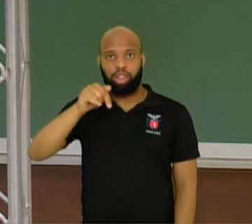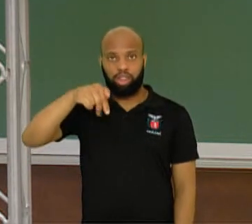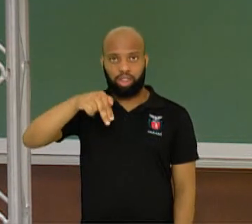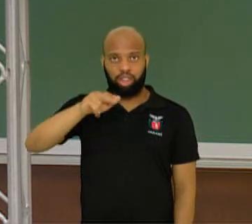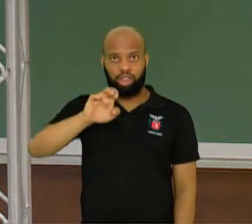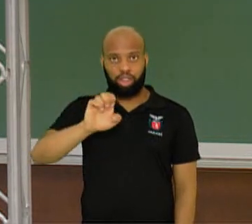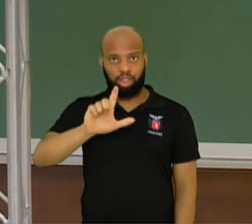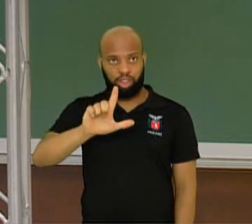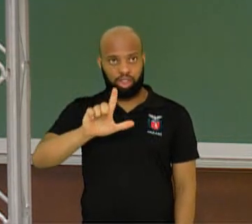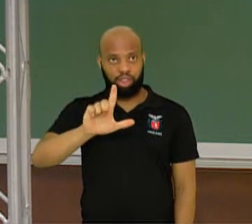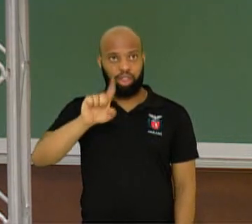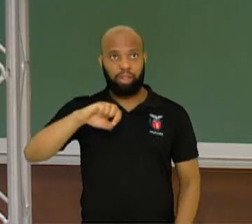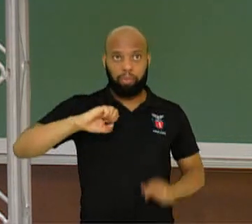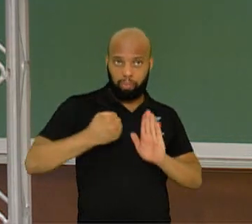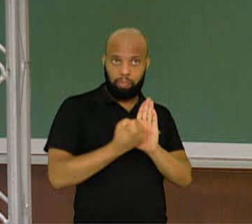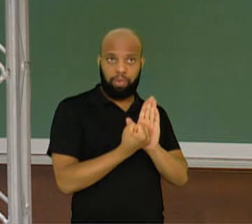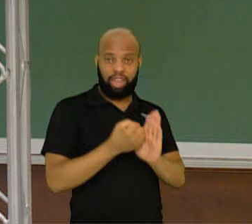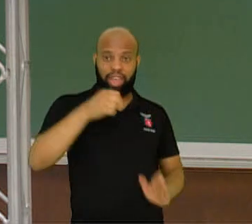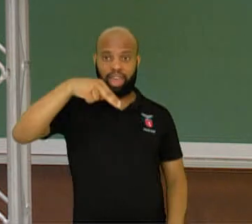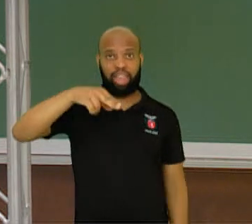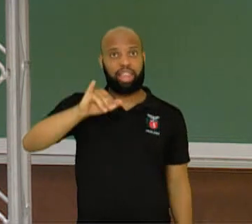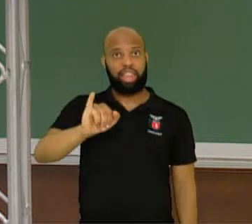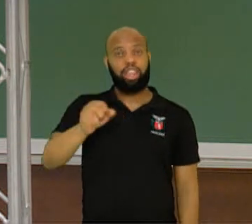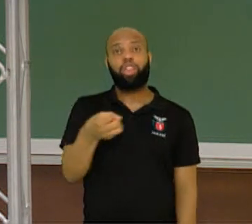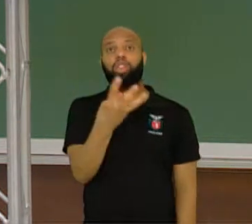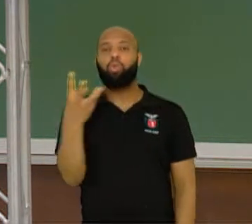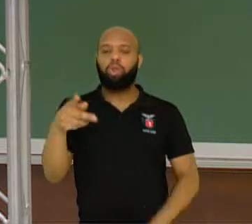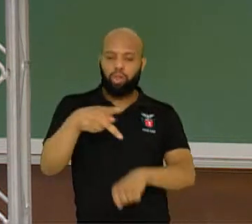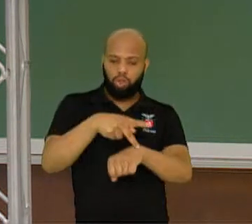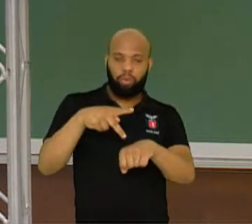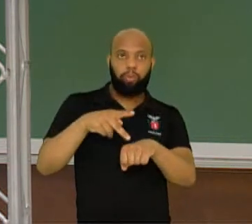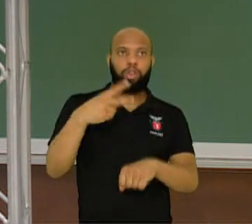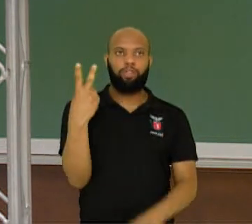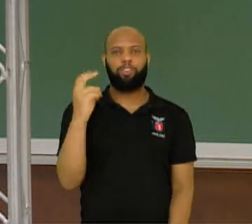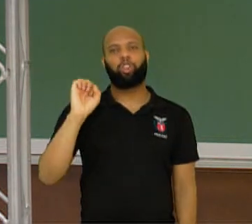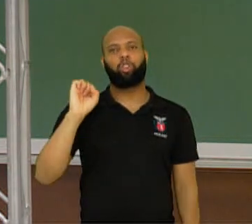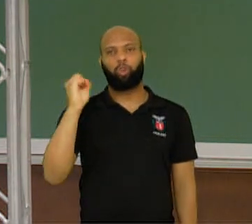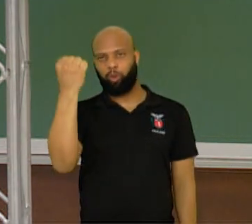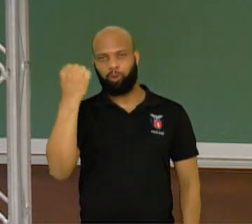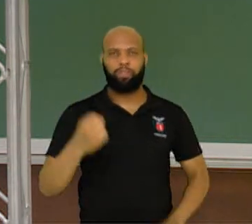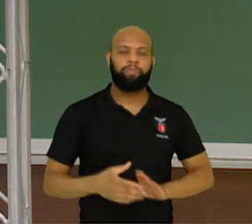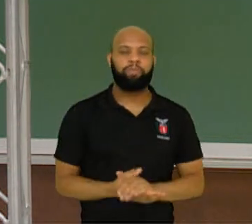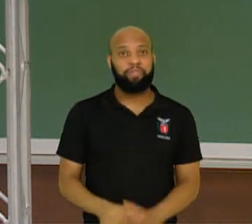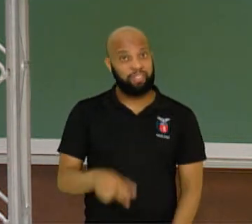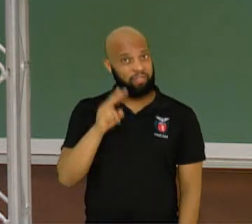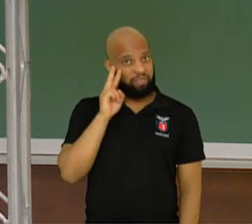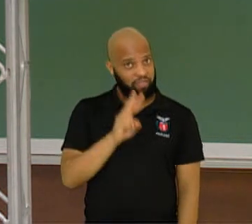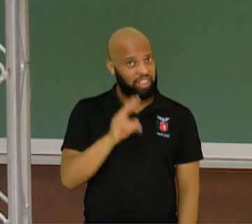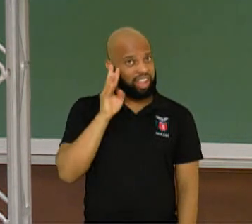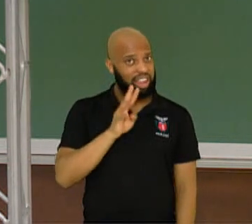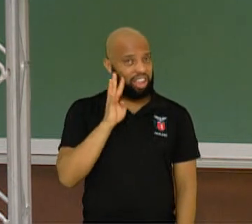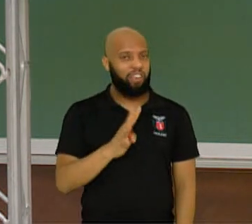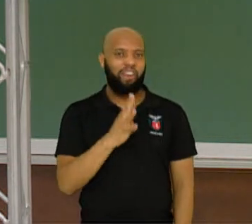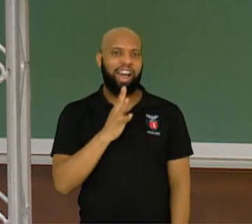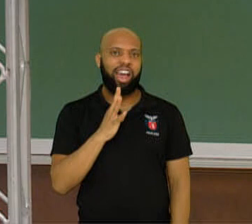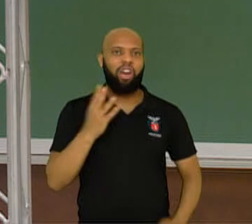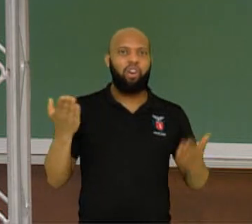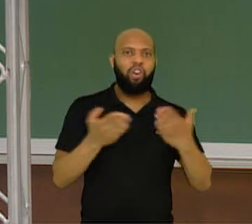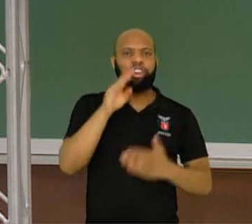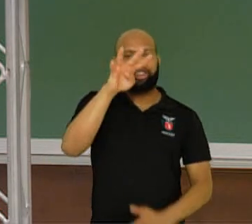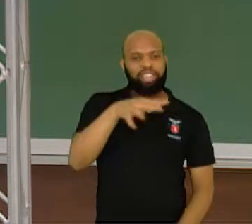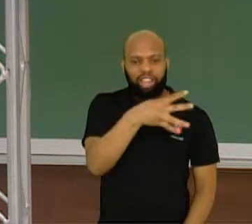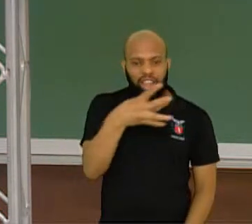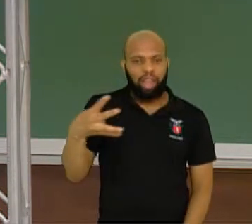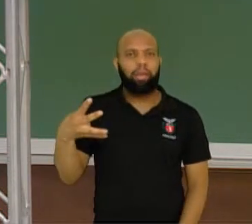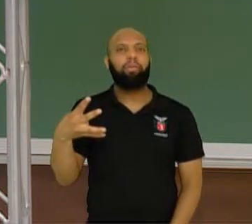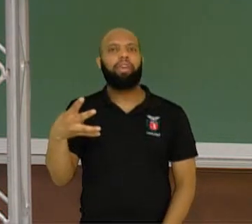é Ni e possui quantos prótons? 28. Olha que legal! Você conheceu a tabela periódica hoje